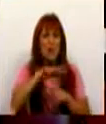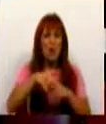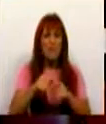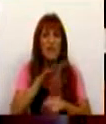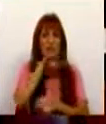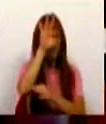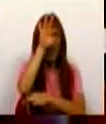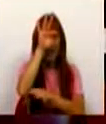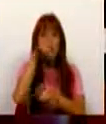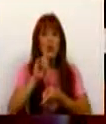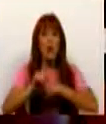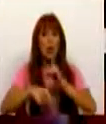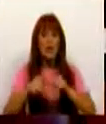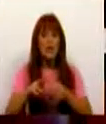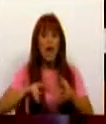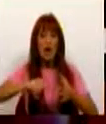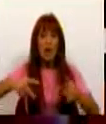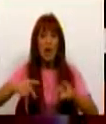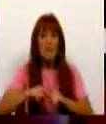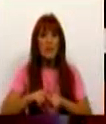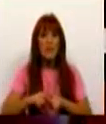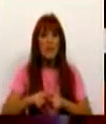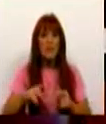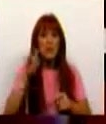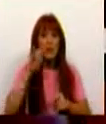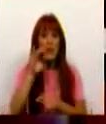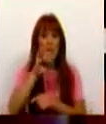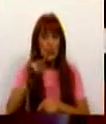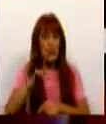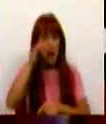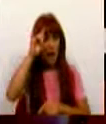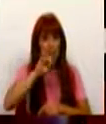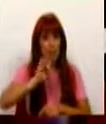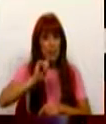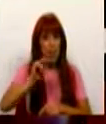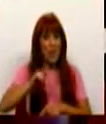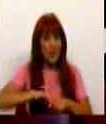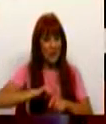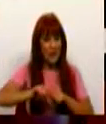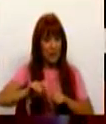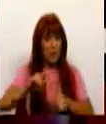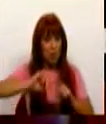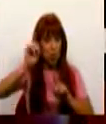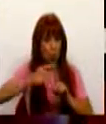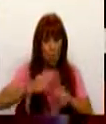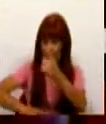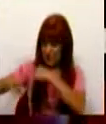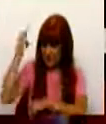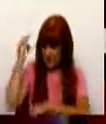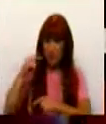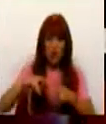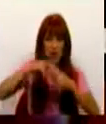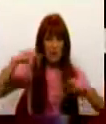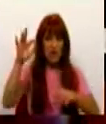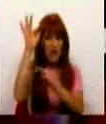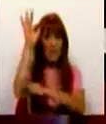das freguesias na questão da reforma da Proteção Civil. E é bom lembrar que durante o ano passado os